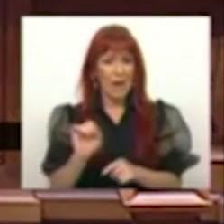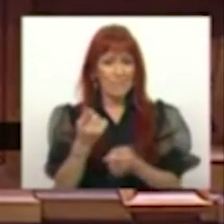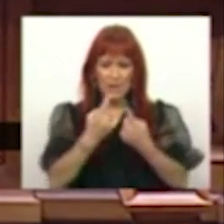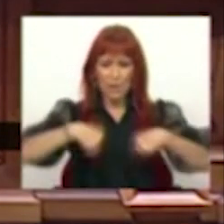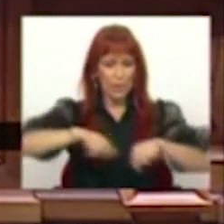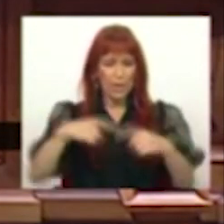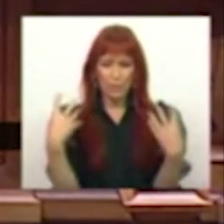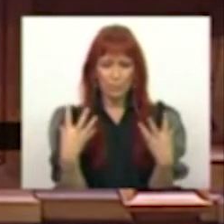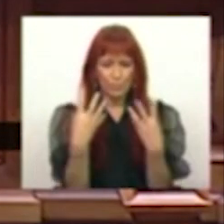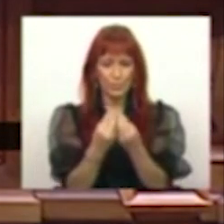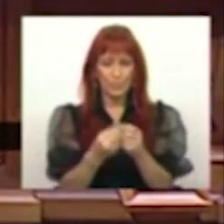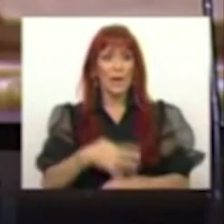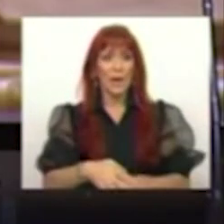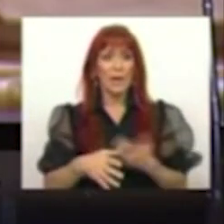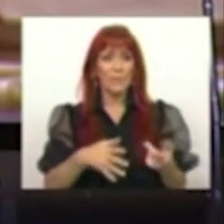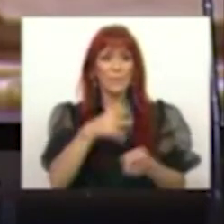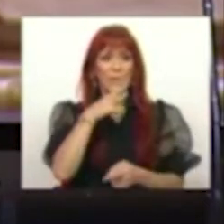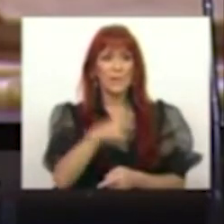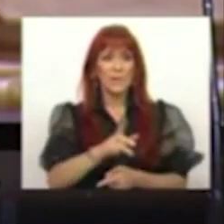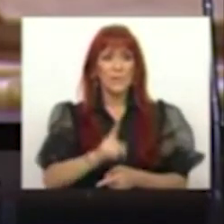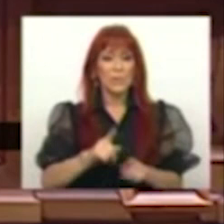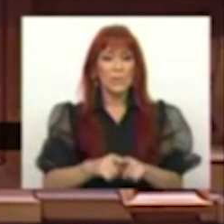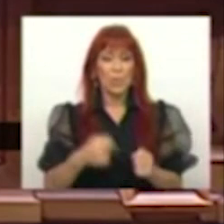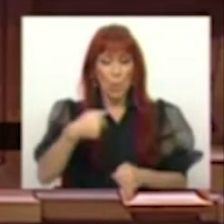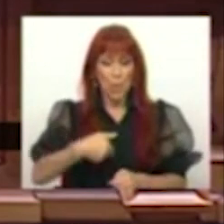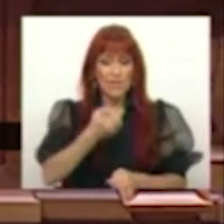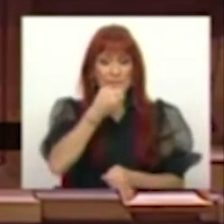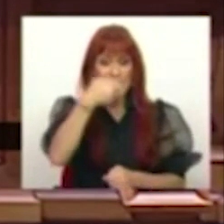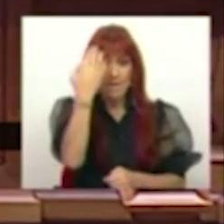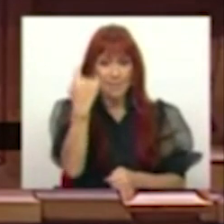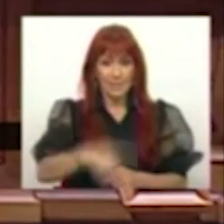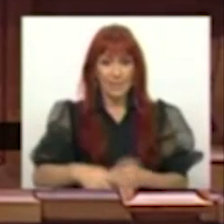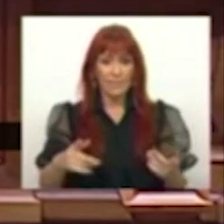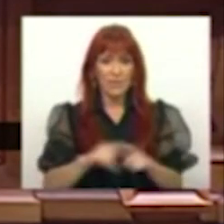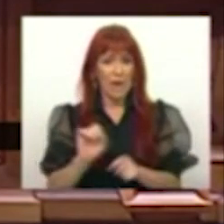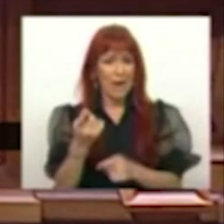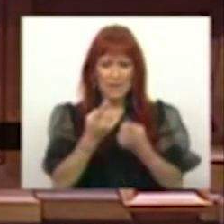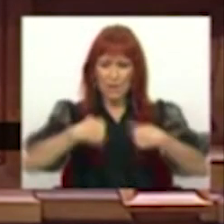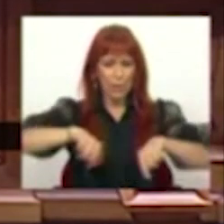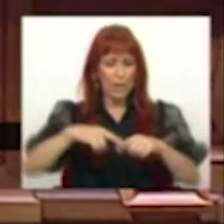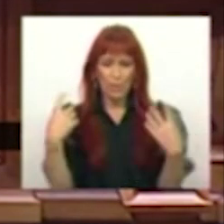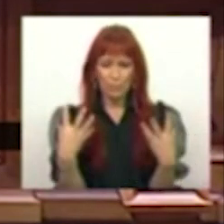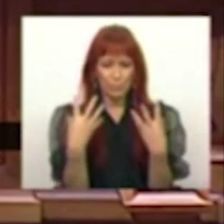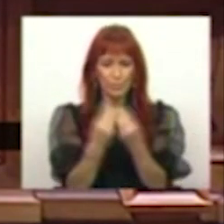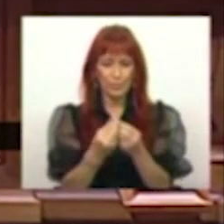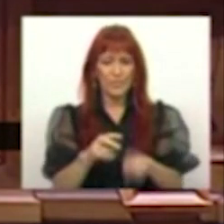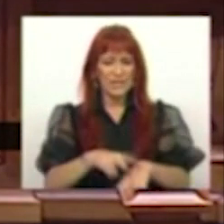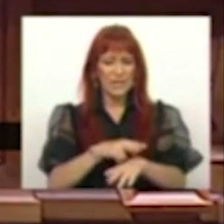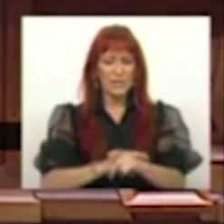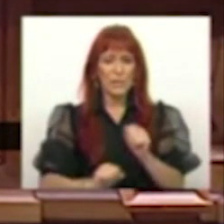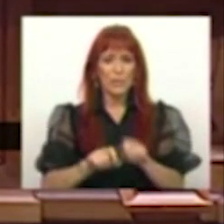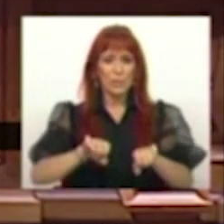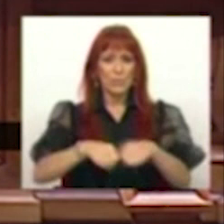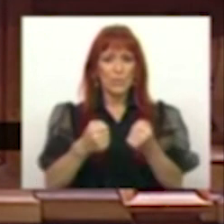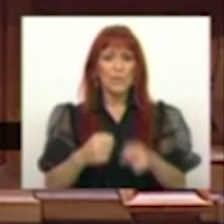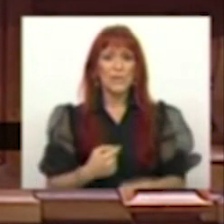dia, queria-vos dizer que hoje de manhã tive uma rápida reunião com a direção do